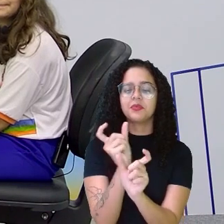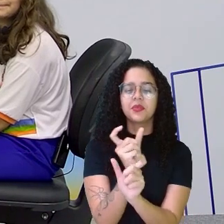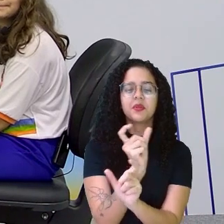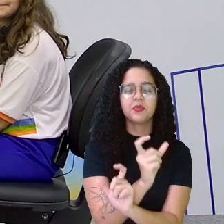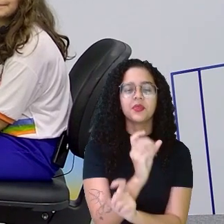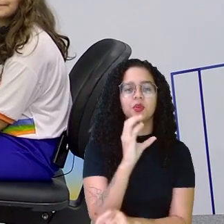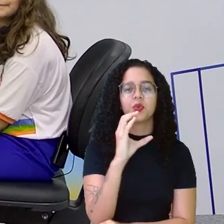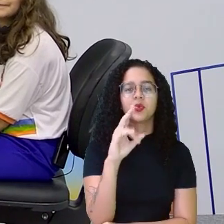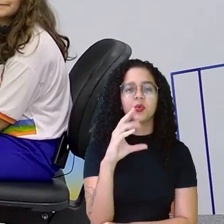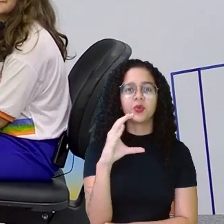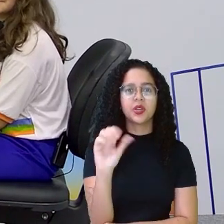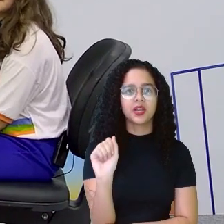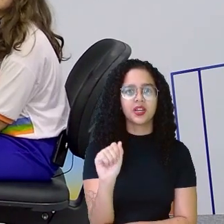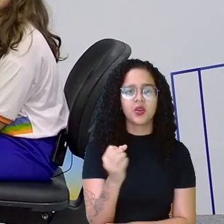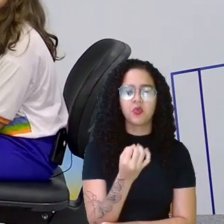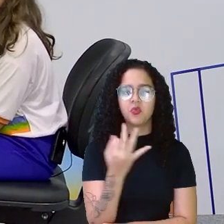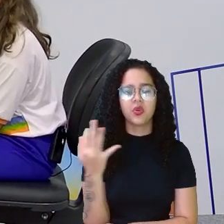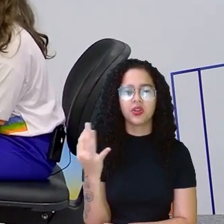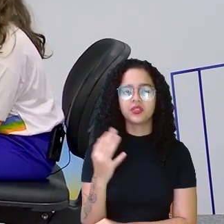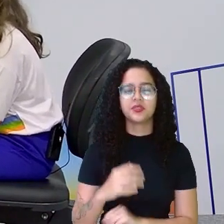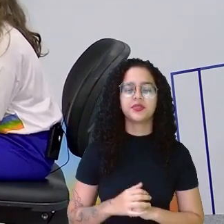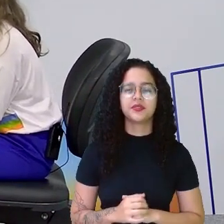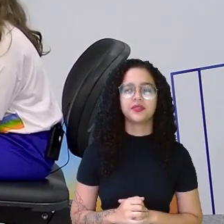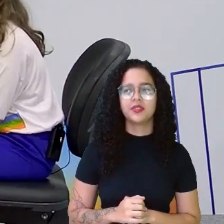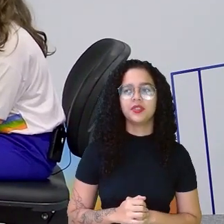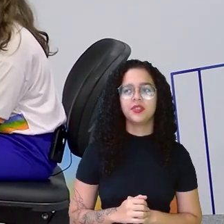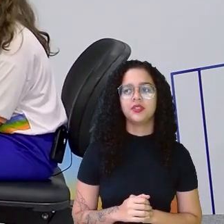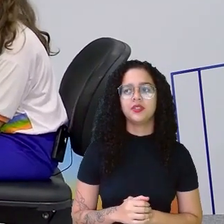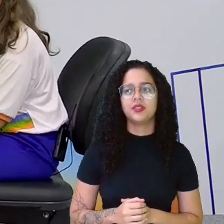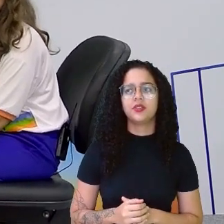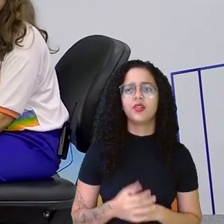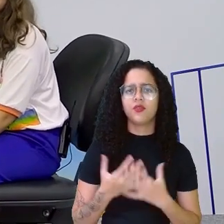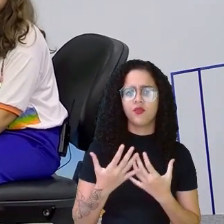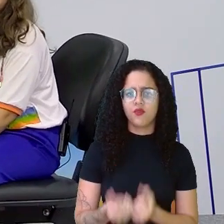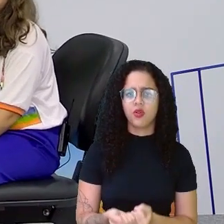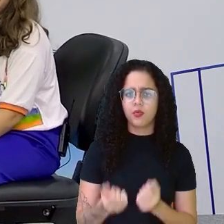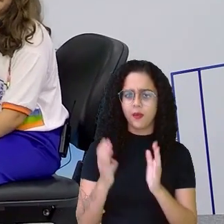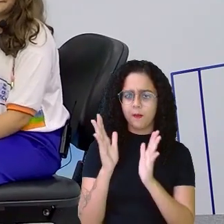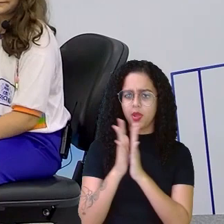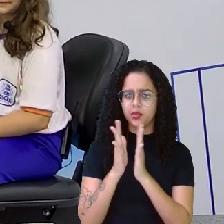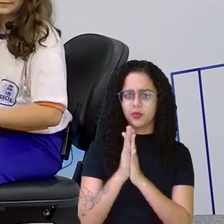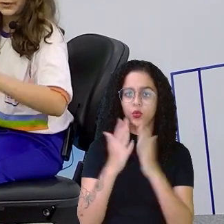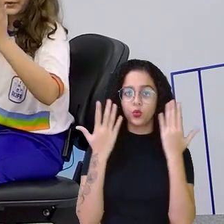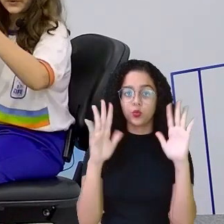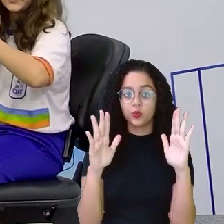a palavra? Cuca. Ih, vamos bater palma pra gente ver.